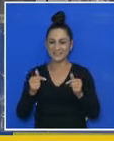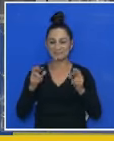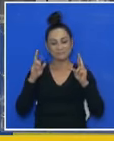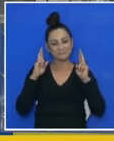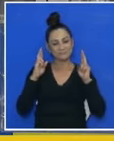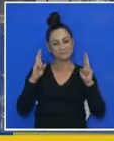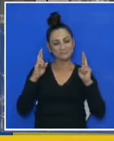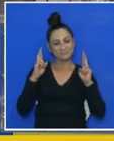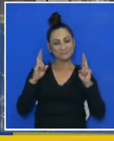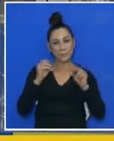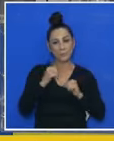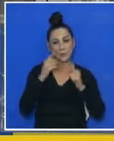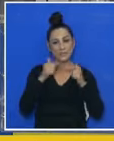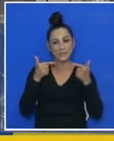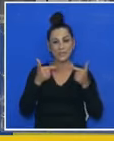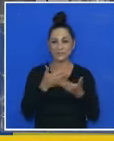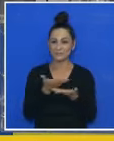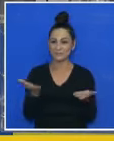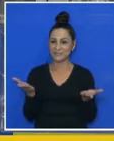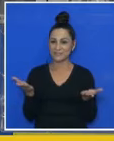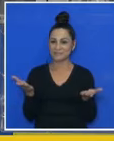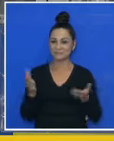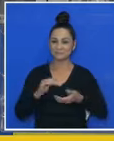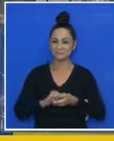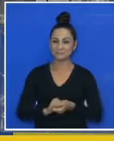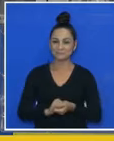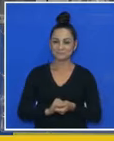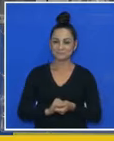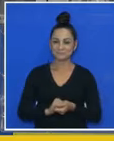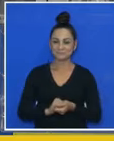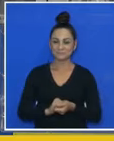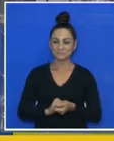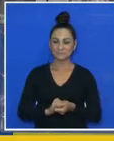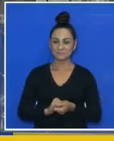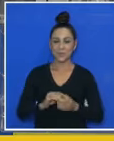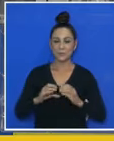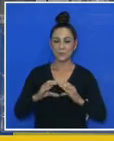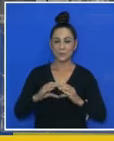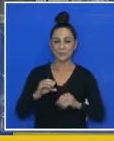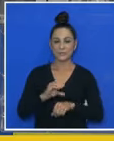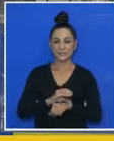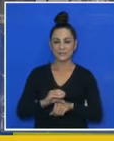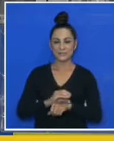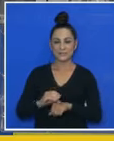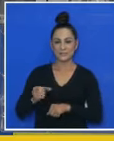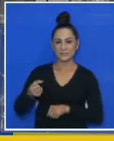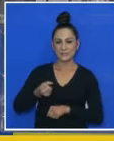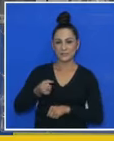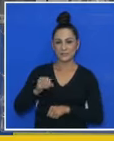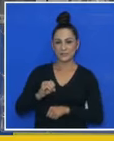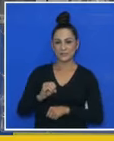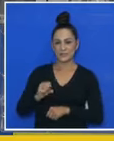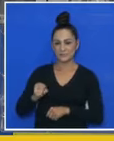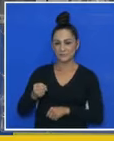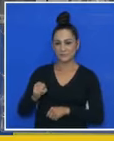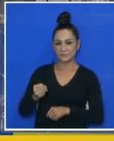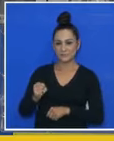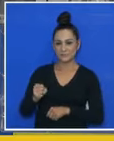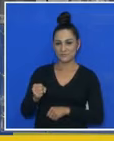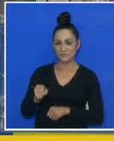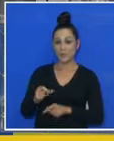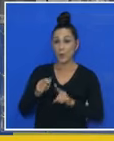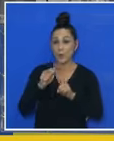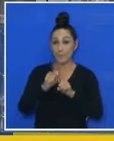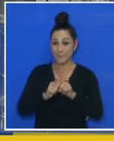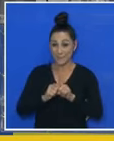Estamos na torcida. Boa sorte para você. Bola cinza, 08. Cinza, 08.